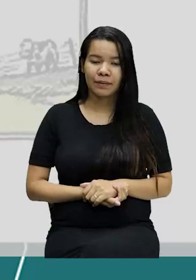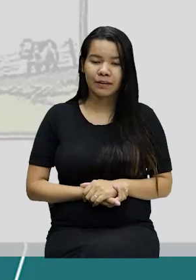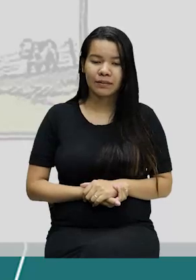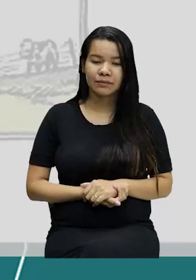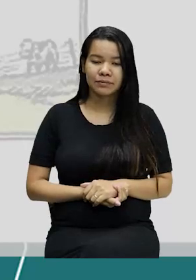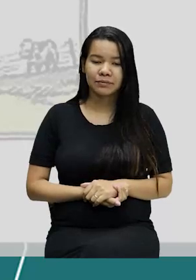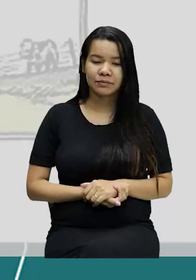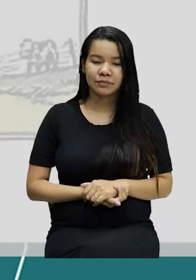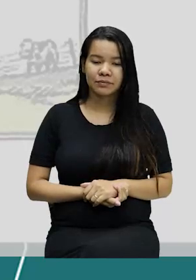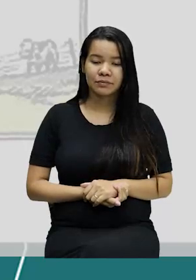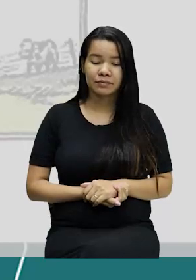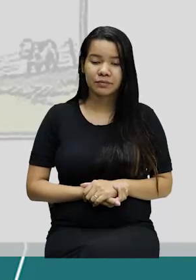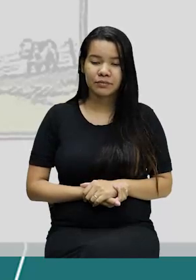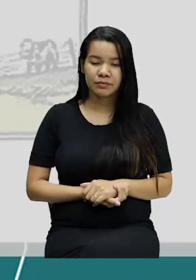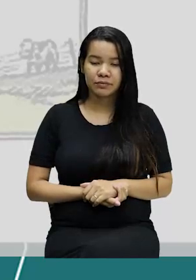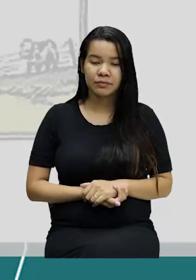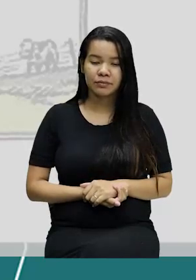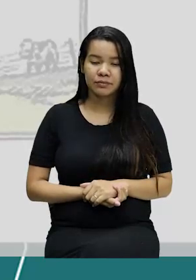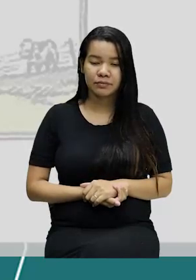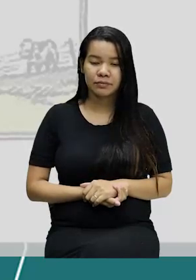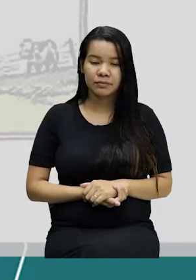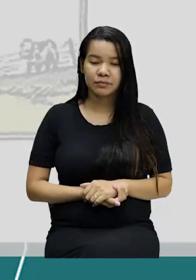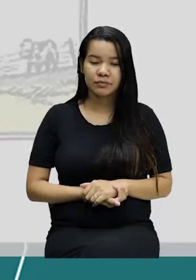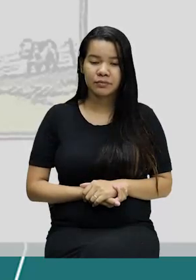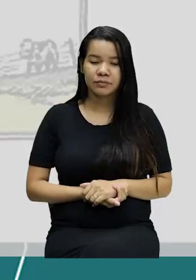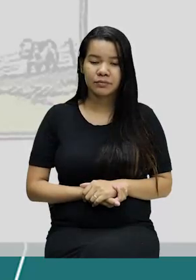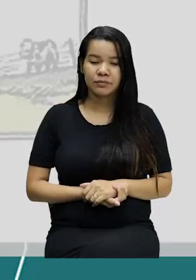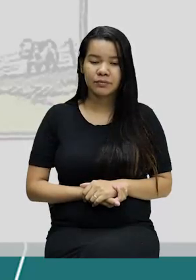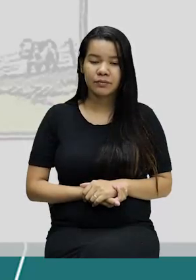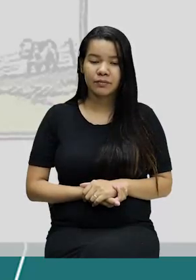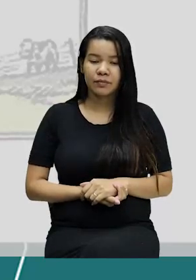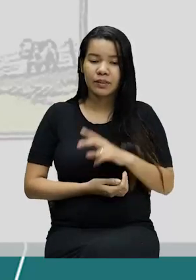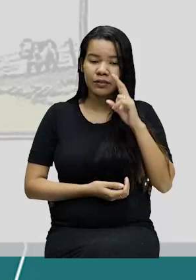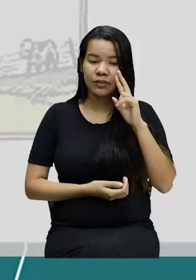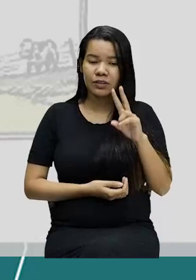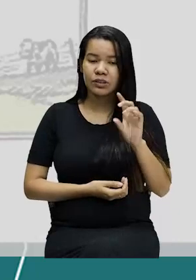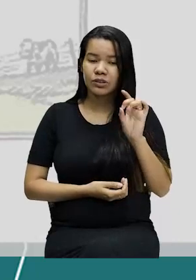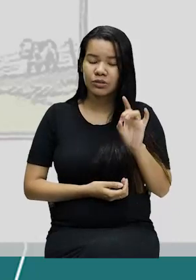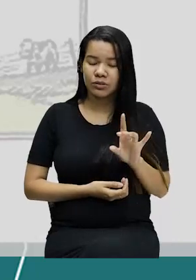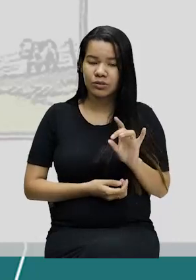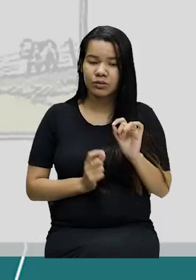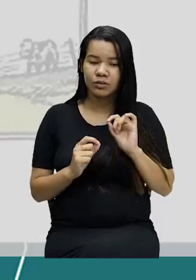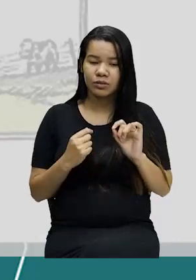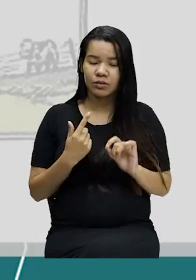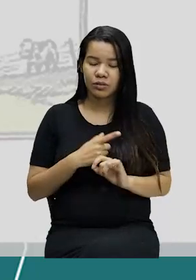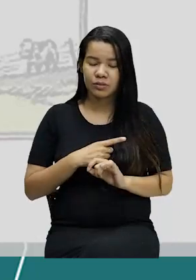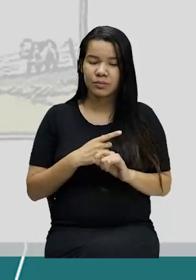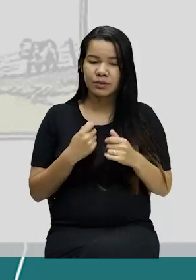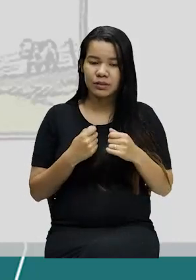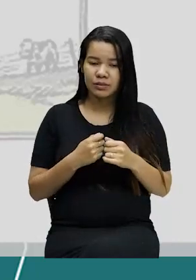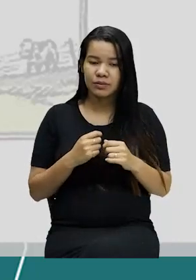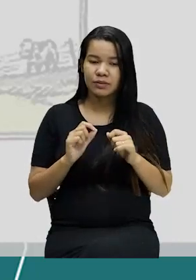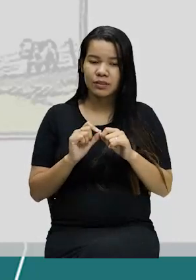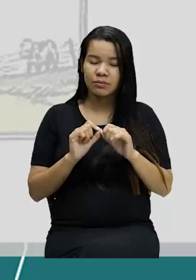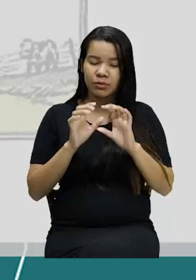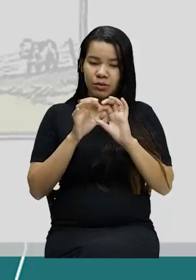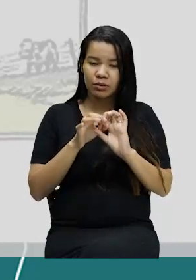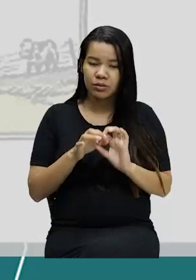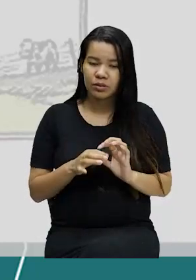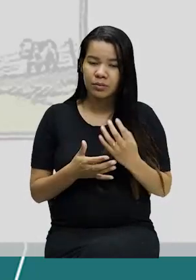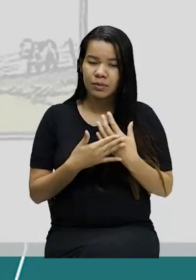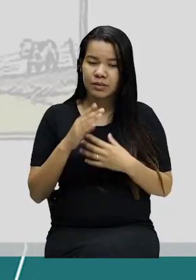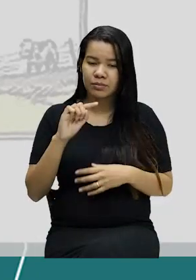ao campo para se sentir menos só. Observem aí que a gente precisa fazer uma contextualização bem